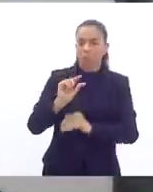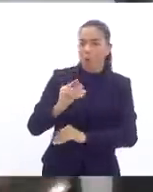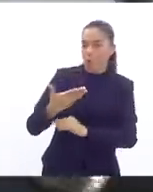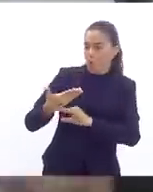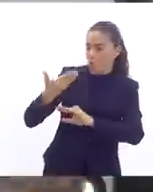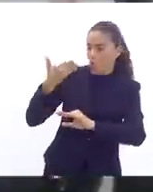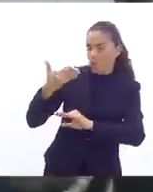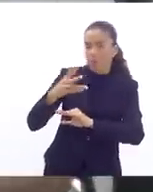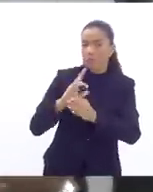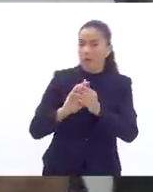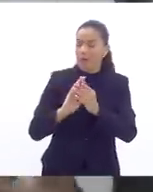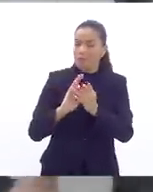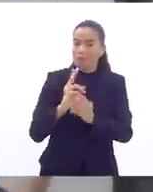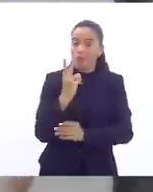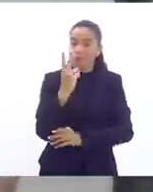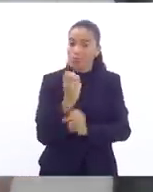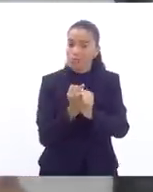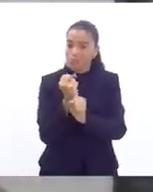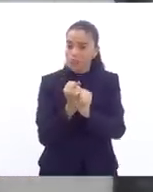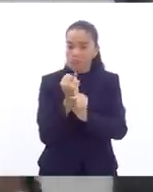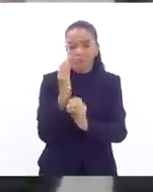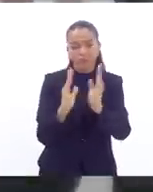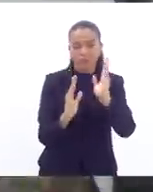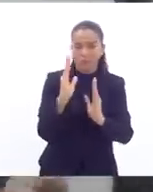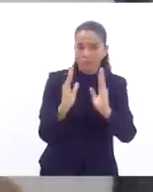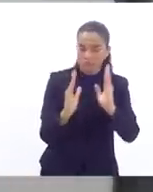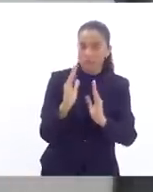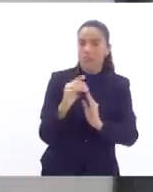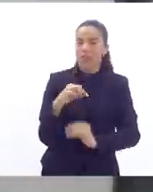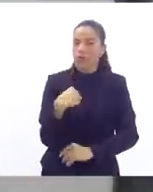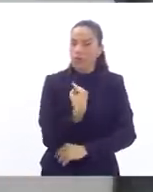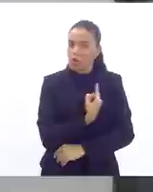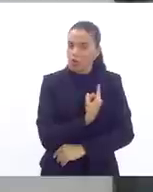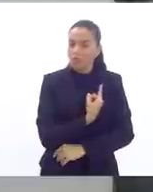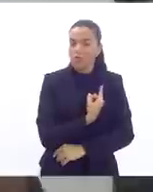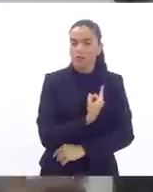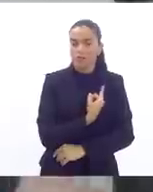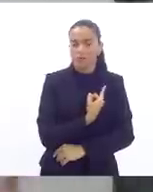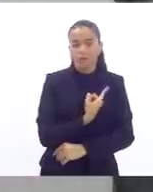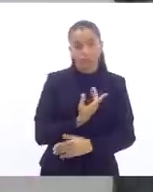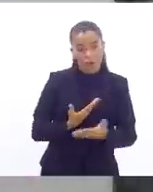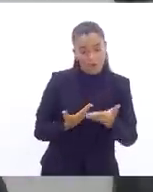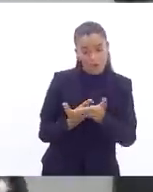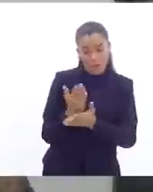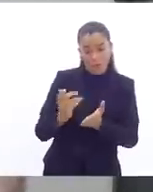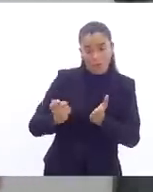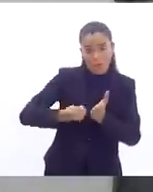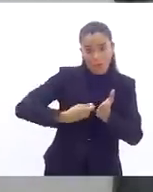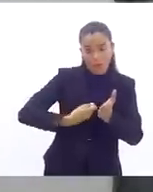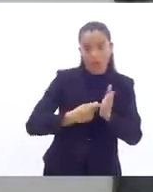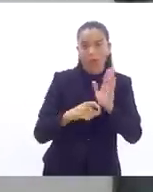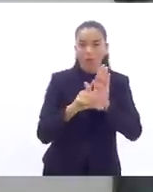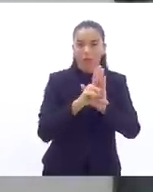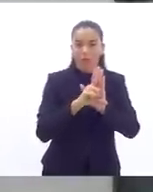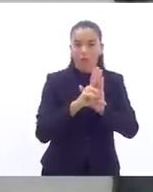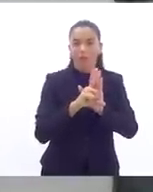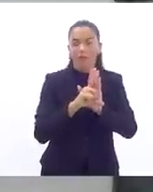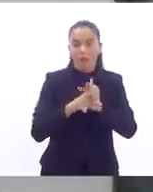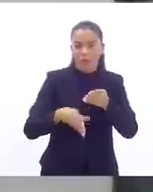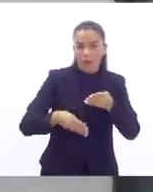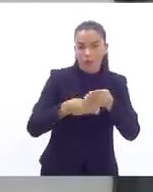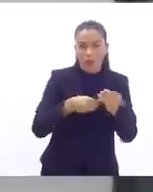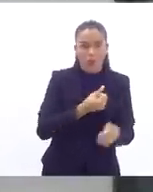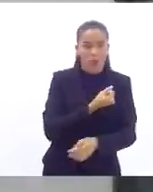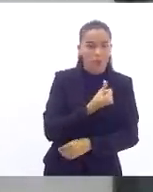mas desde há 2 anos pelo menos a gente tá desde que foi promulgada essa lei complementar 90 a gente tá tentando